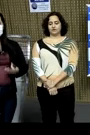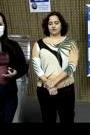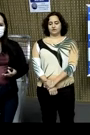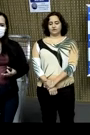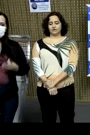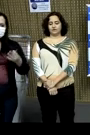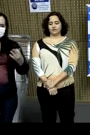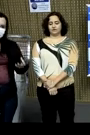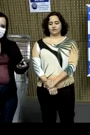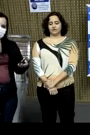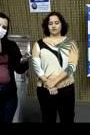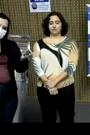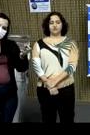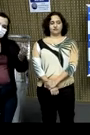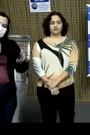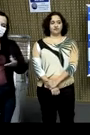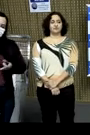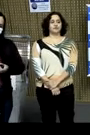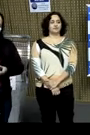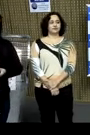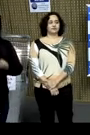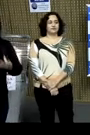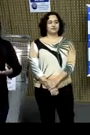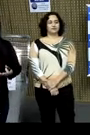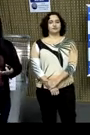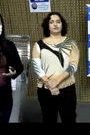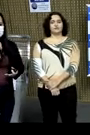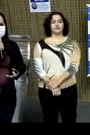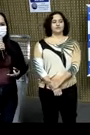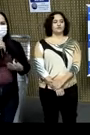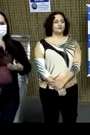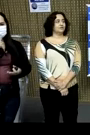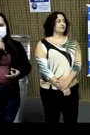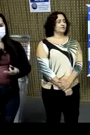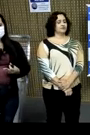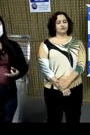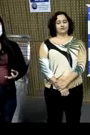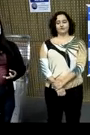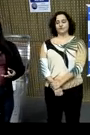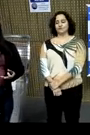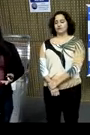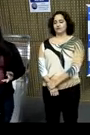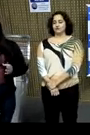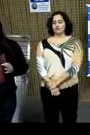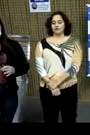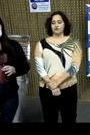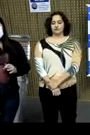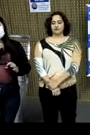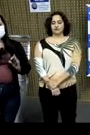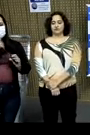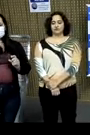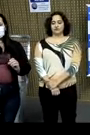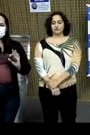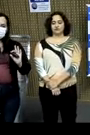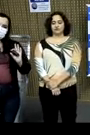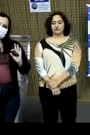que é uma fragilidade que nós identificamos, mas que já estamos aqui trabalhando para melhorar esse dado.